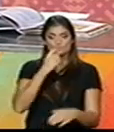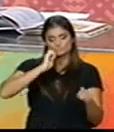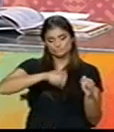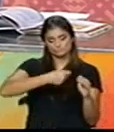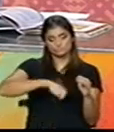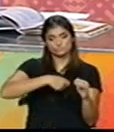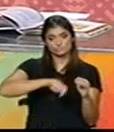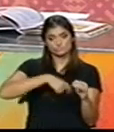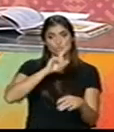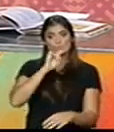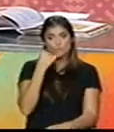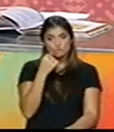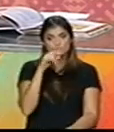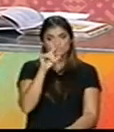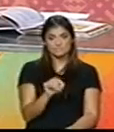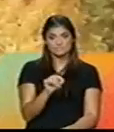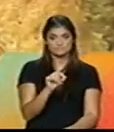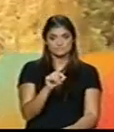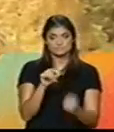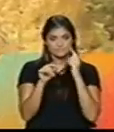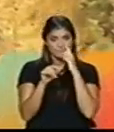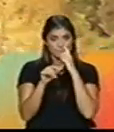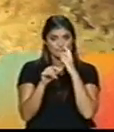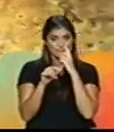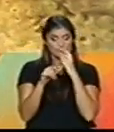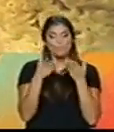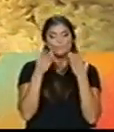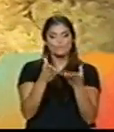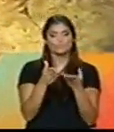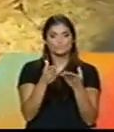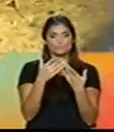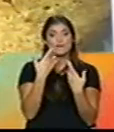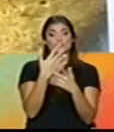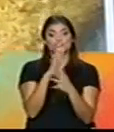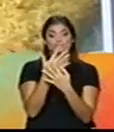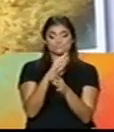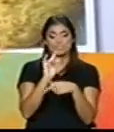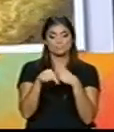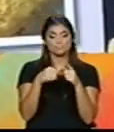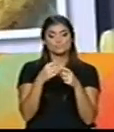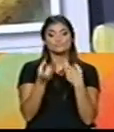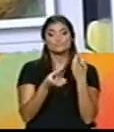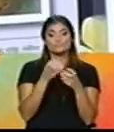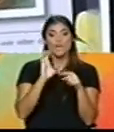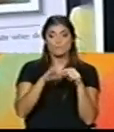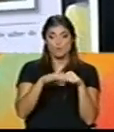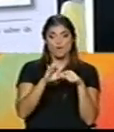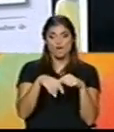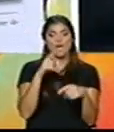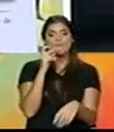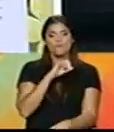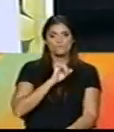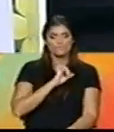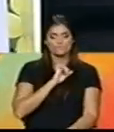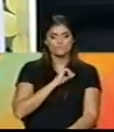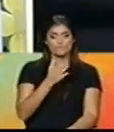mão, era o bolo que era feito no rasquido do forno de lenha, depois de cozer a broa. A minha avó